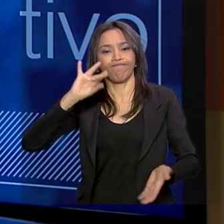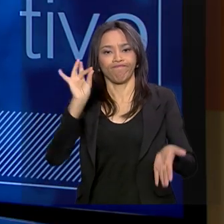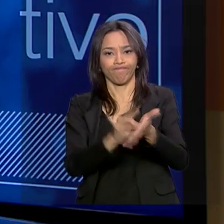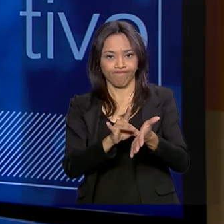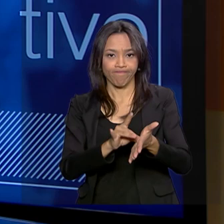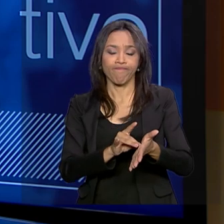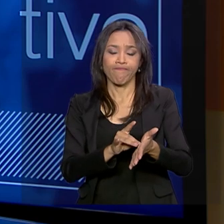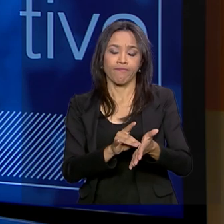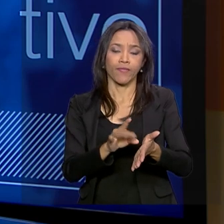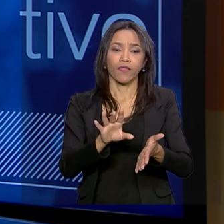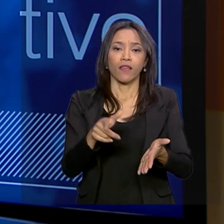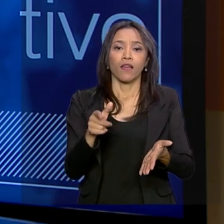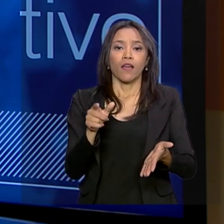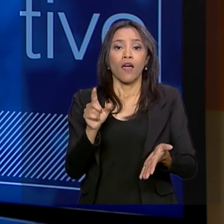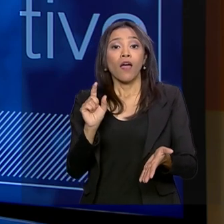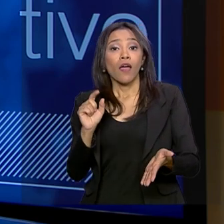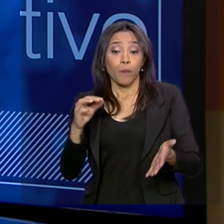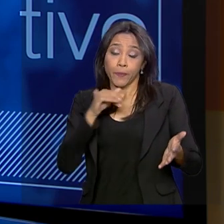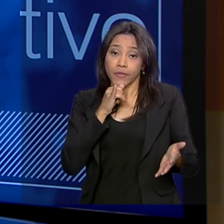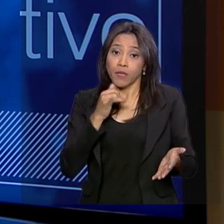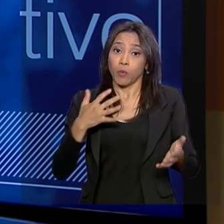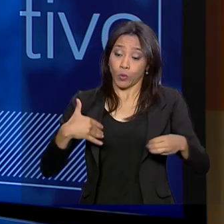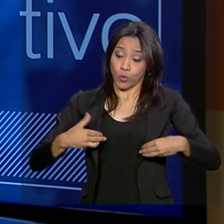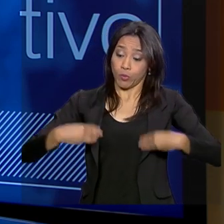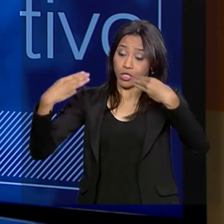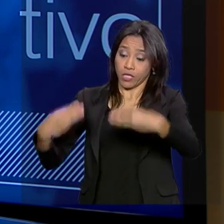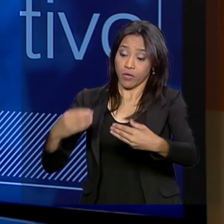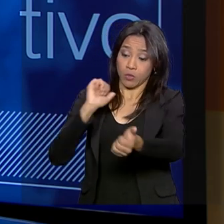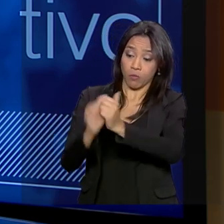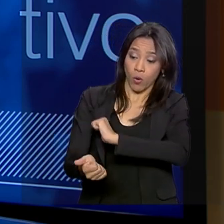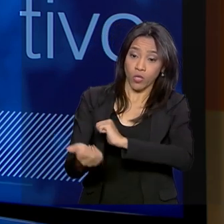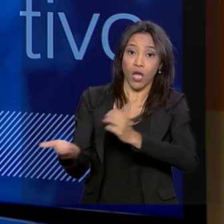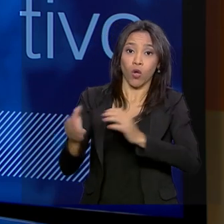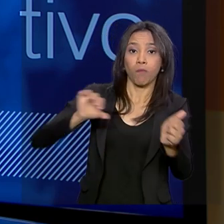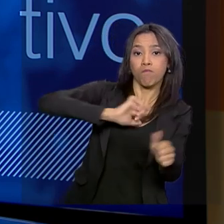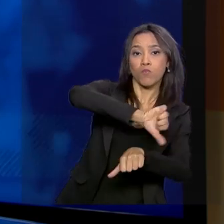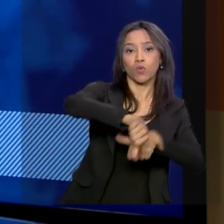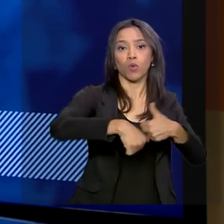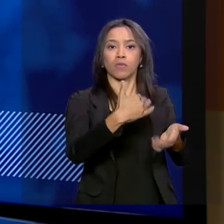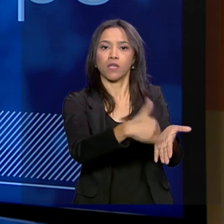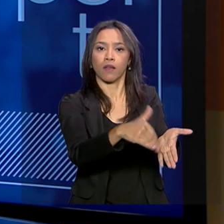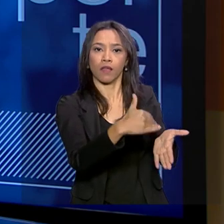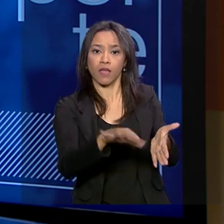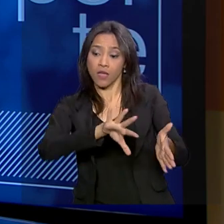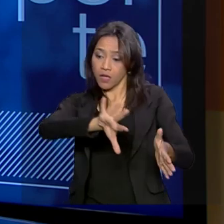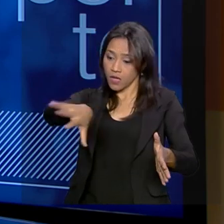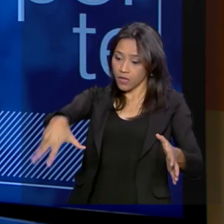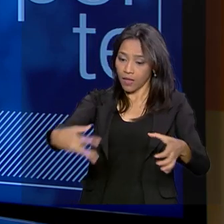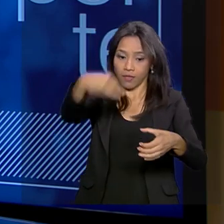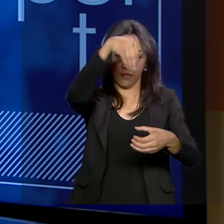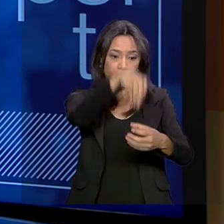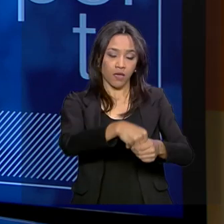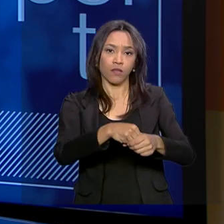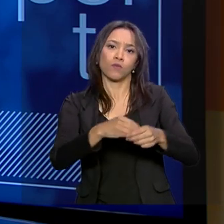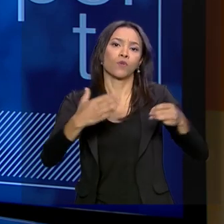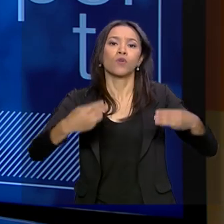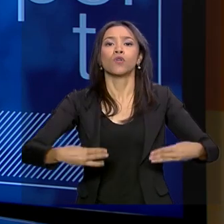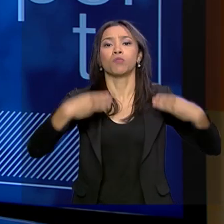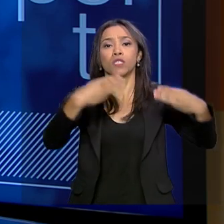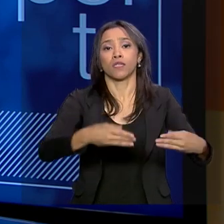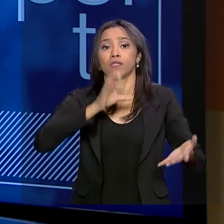fato do Ministério do Esporte passar a ser uma secretaria incorporada ao Ministério da Cidadania, não